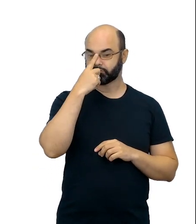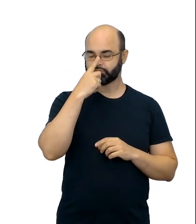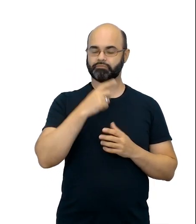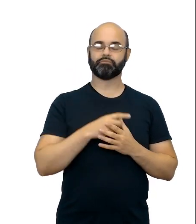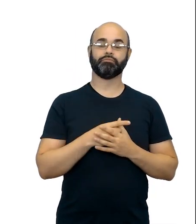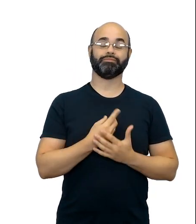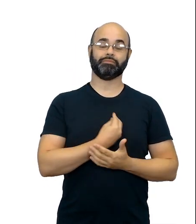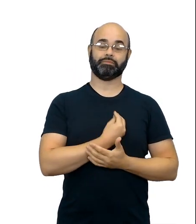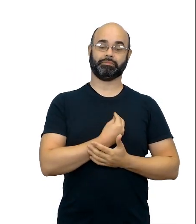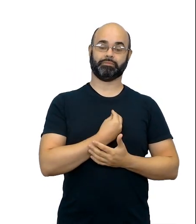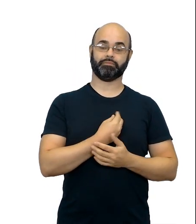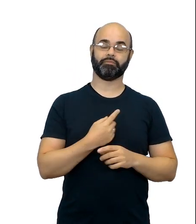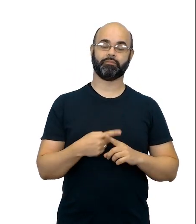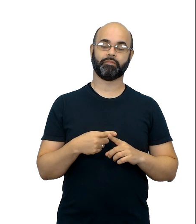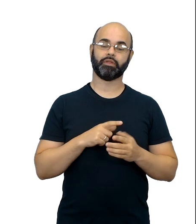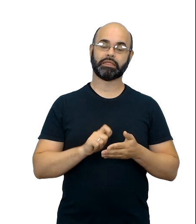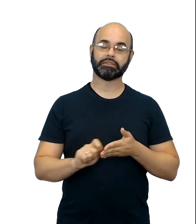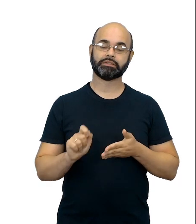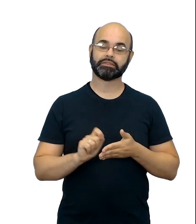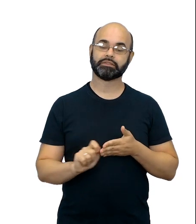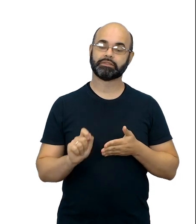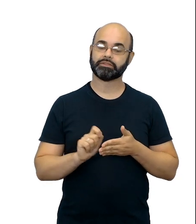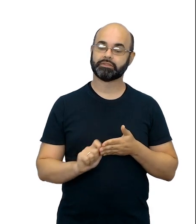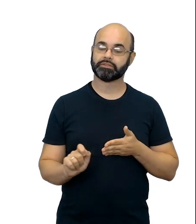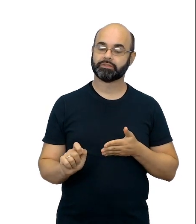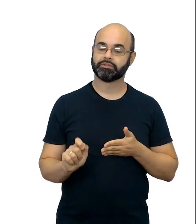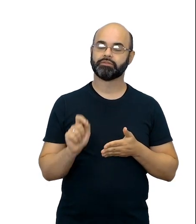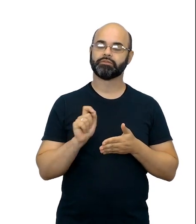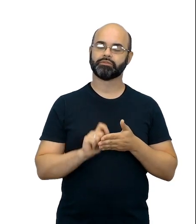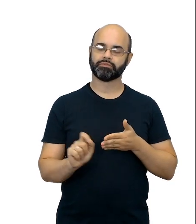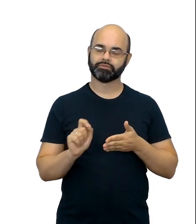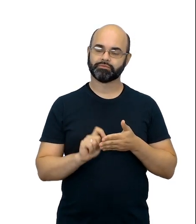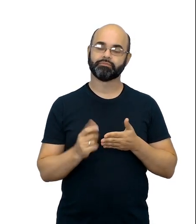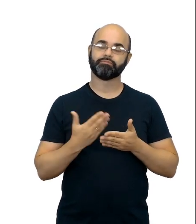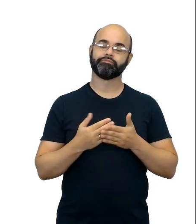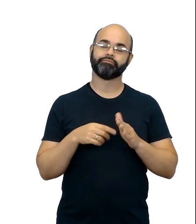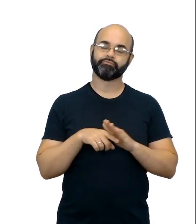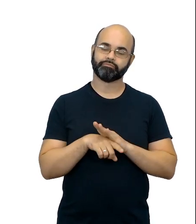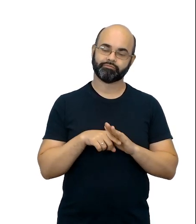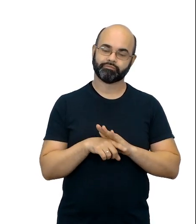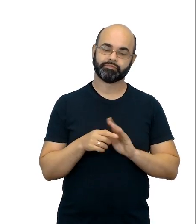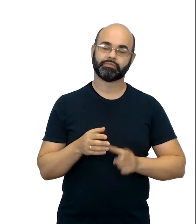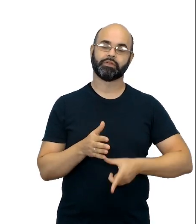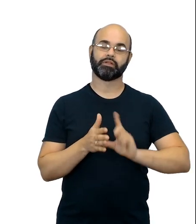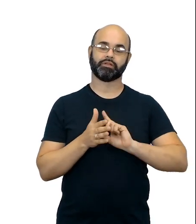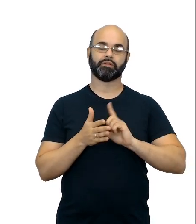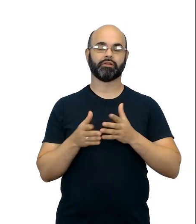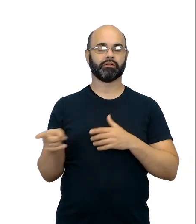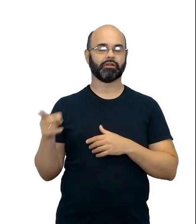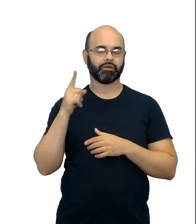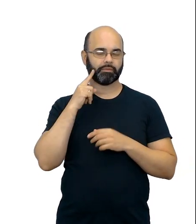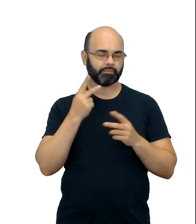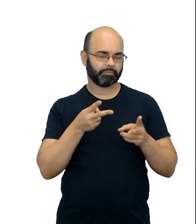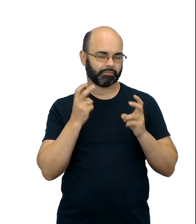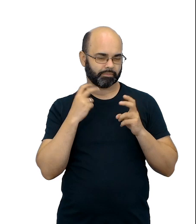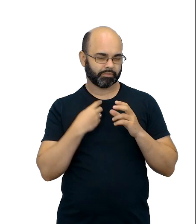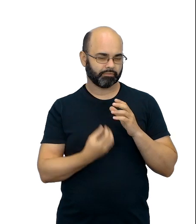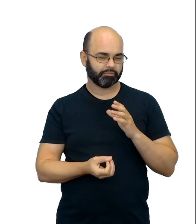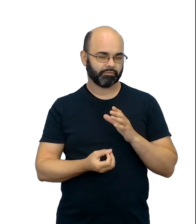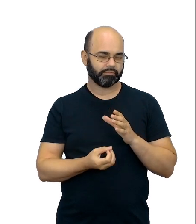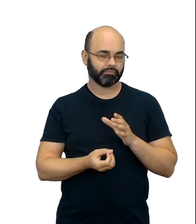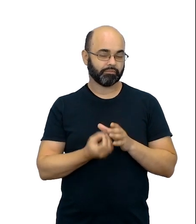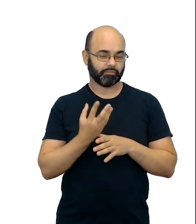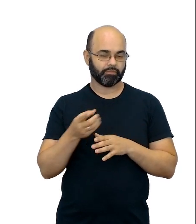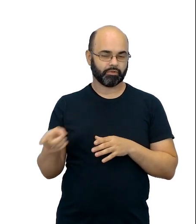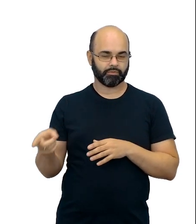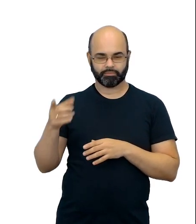E a partir dessa escrita, houve toda uma pesquisa que antecedeu. Então, veja que todo esse processo formativo é necessário